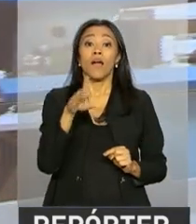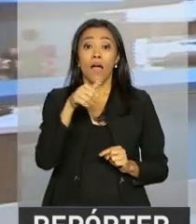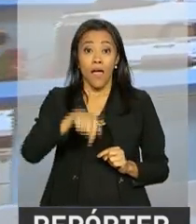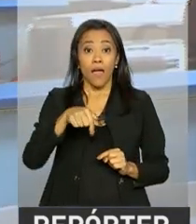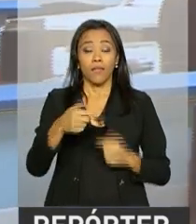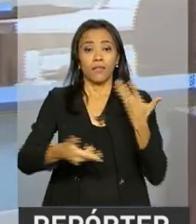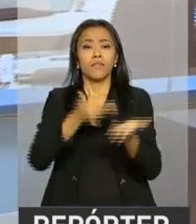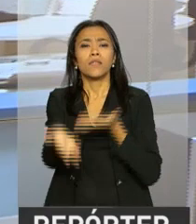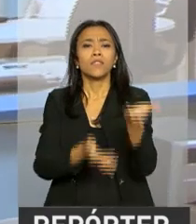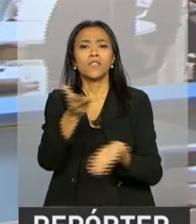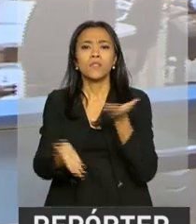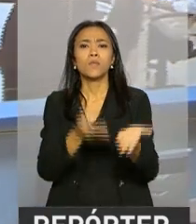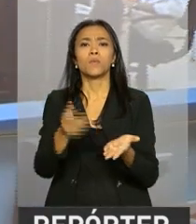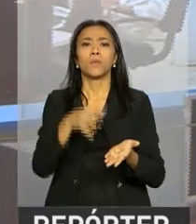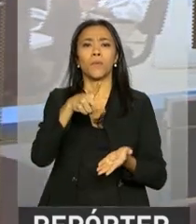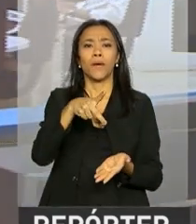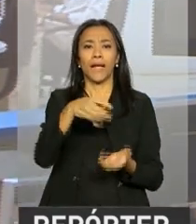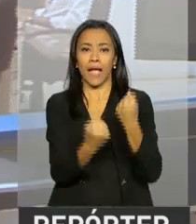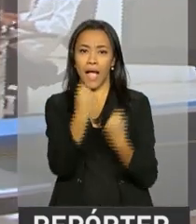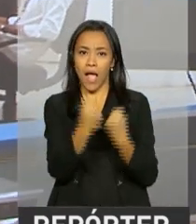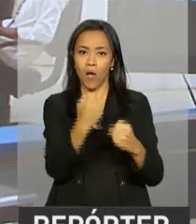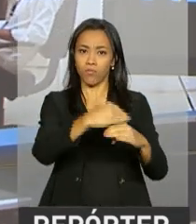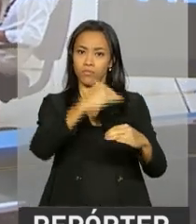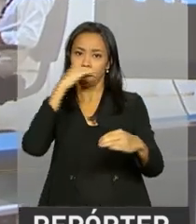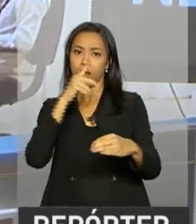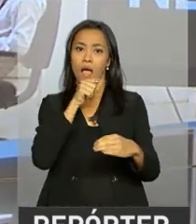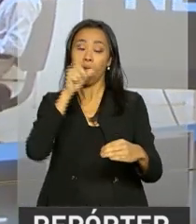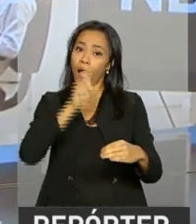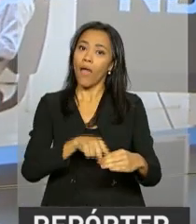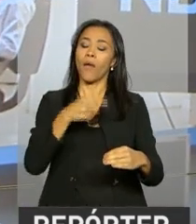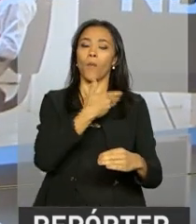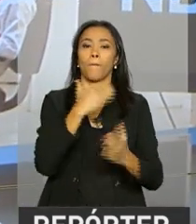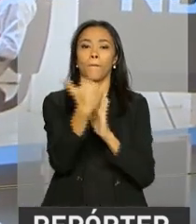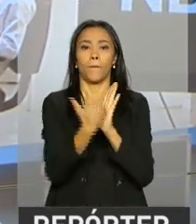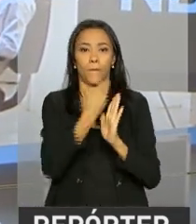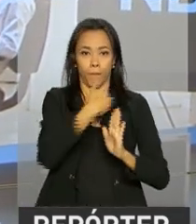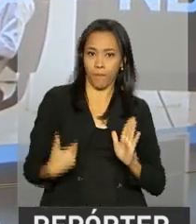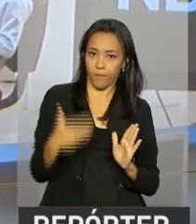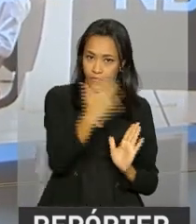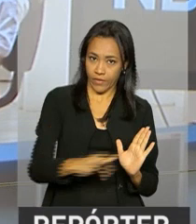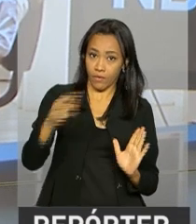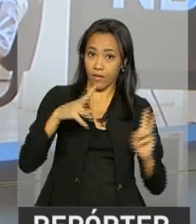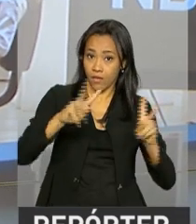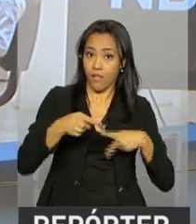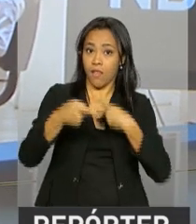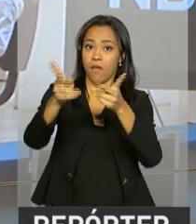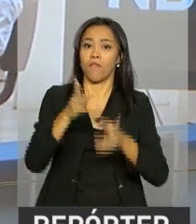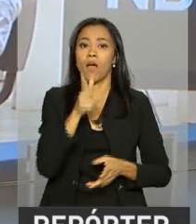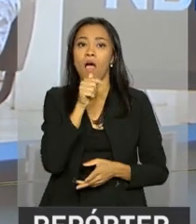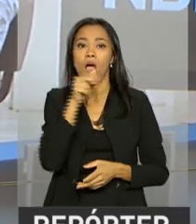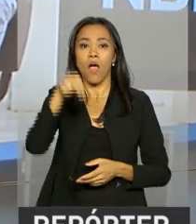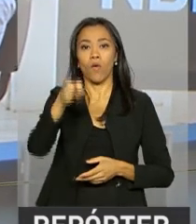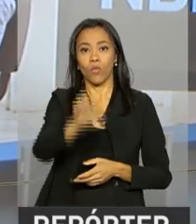são atendidos pela Operação Carro-Pipa, um programa do governo federal que leva água à população do semiárido